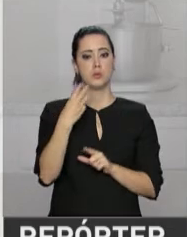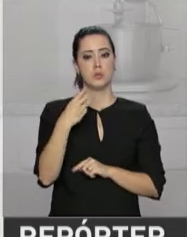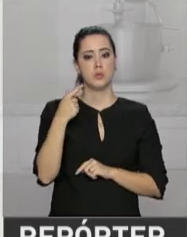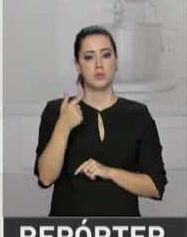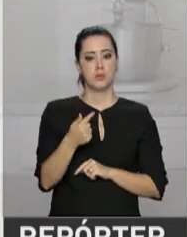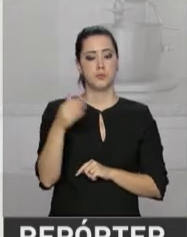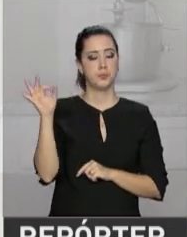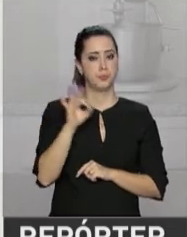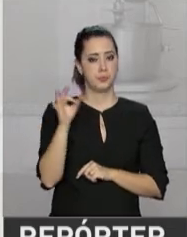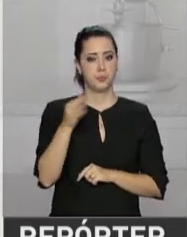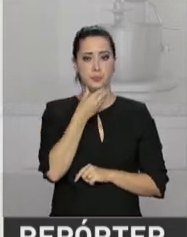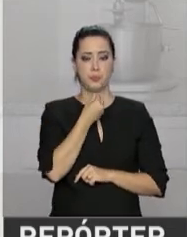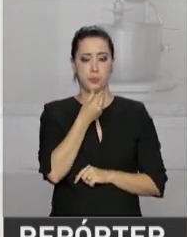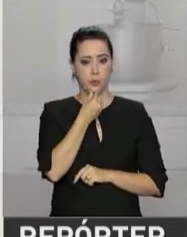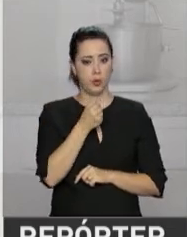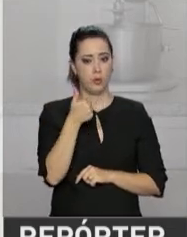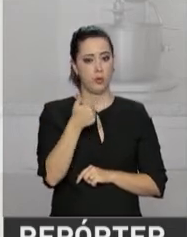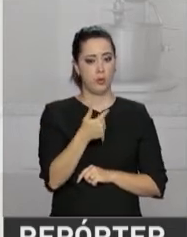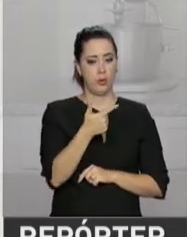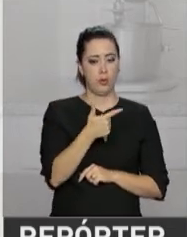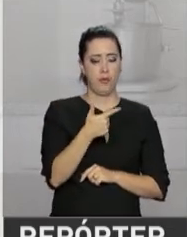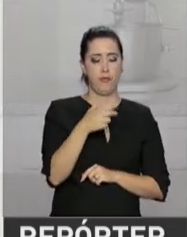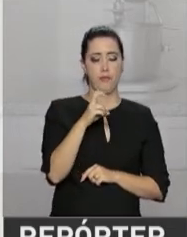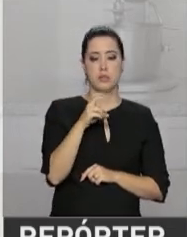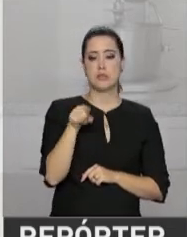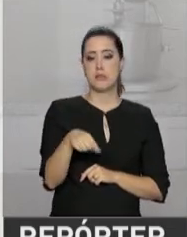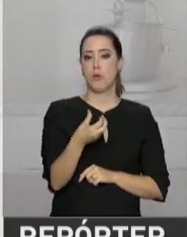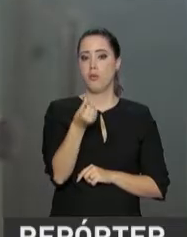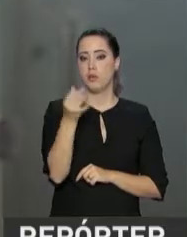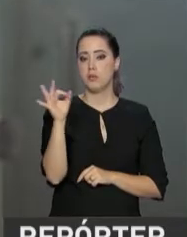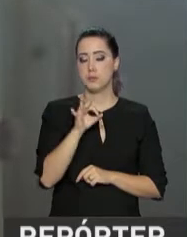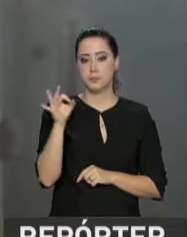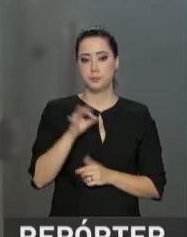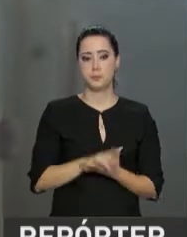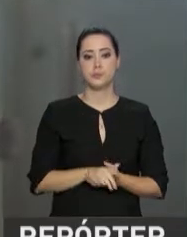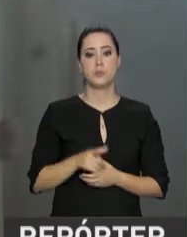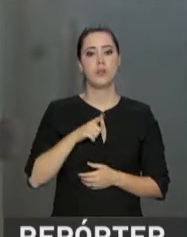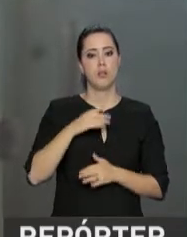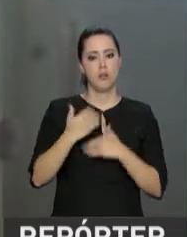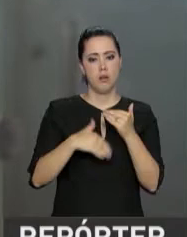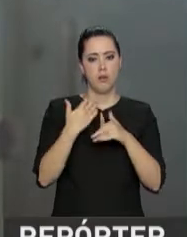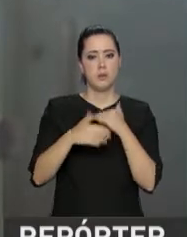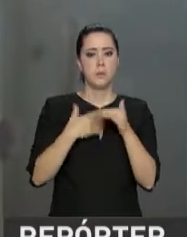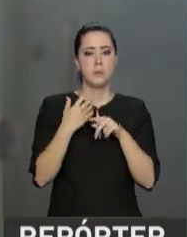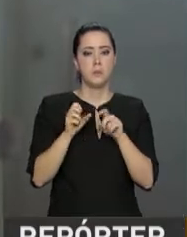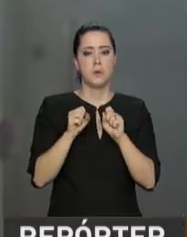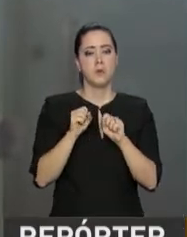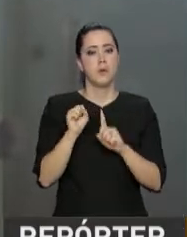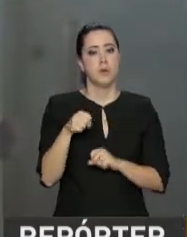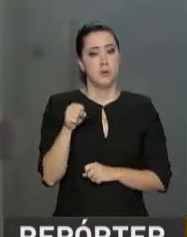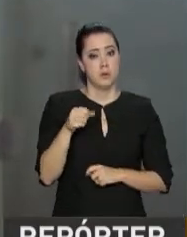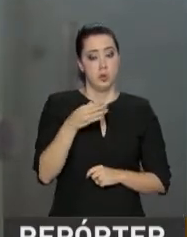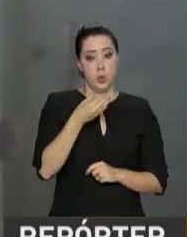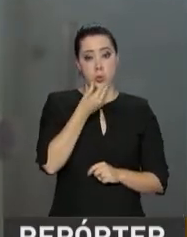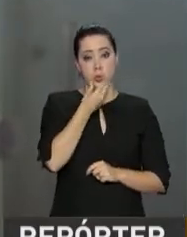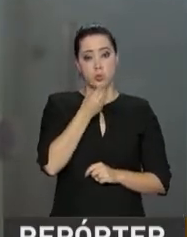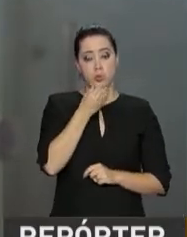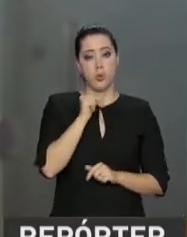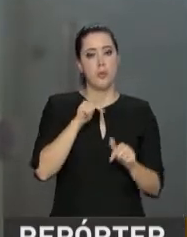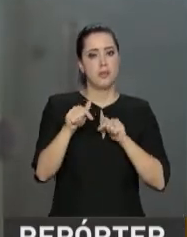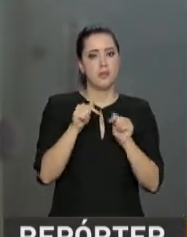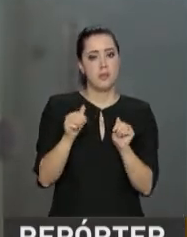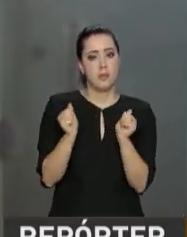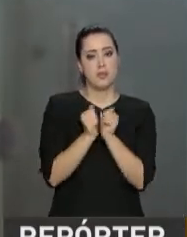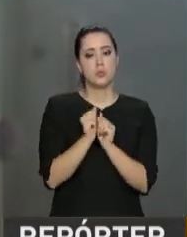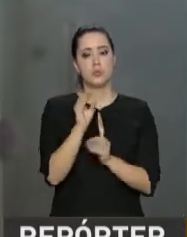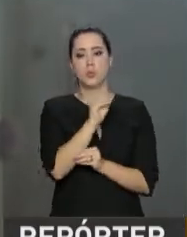e entre os homens ficou em 25,6 por cento houve um aumento sim de de homens realizando afazeres domésticos